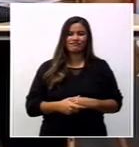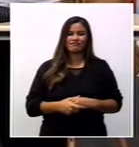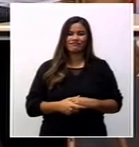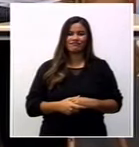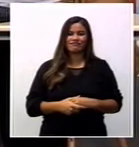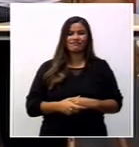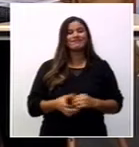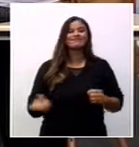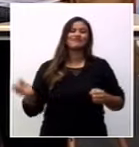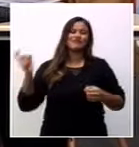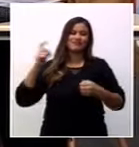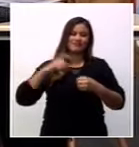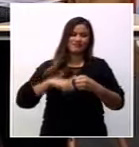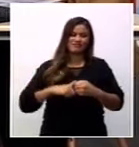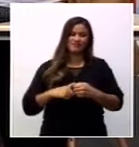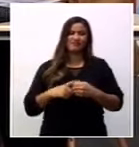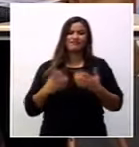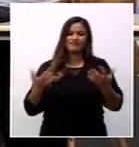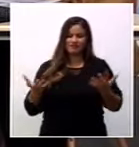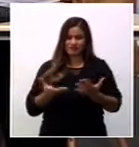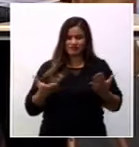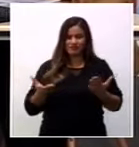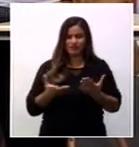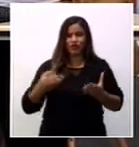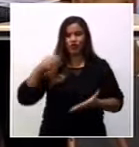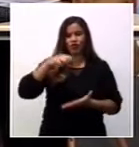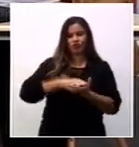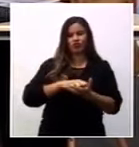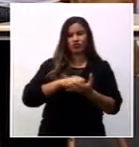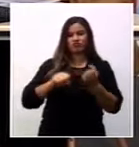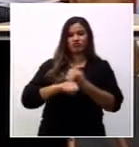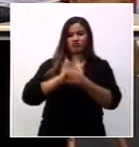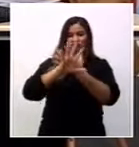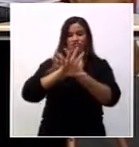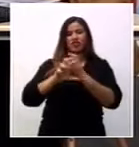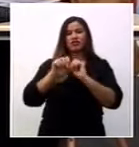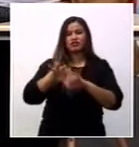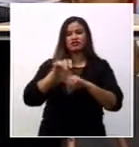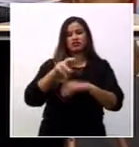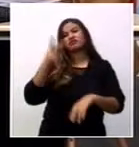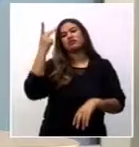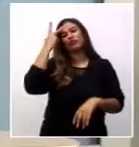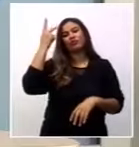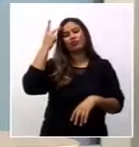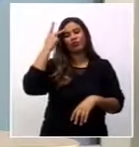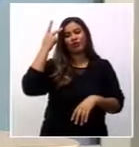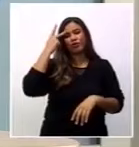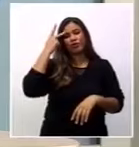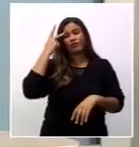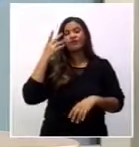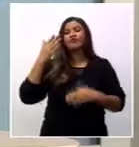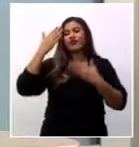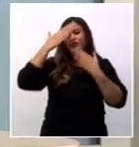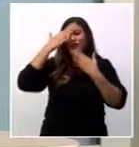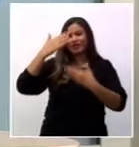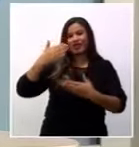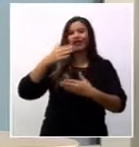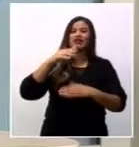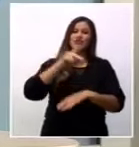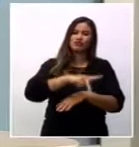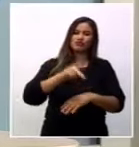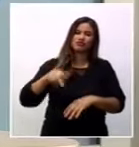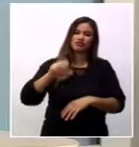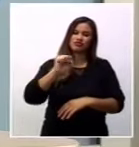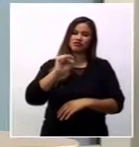Ok, voltamos aqui para o estúdio, né, do Centro de Mídias e Educação de São Paulo. Então, professor Sérgio, muito obrigada pela